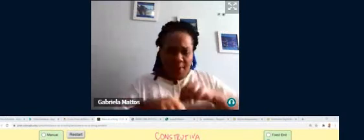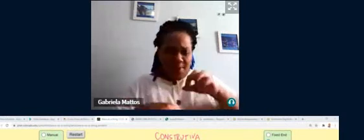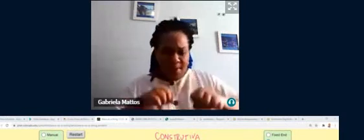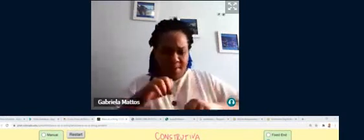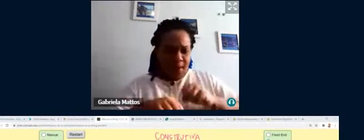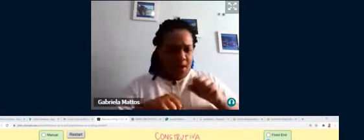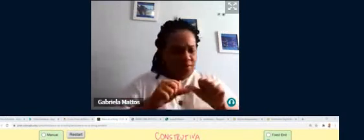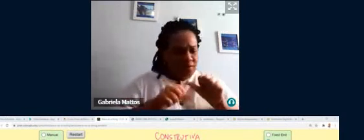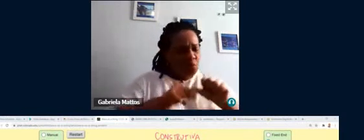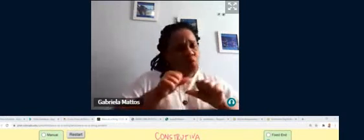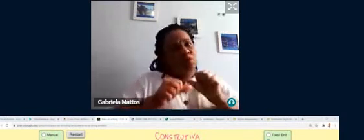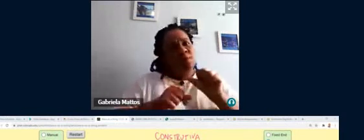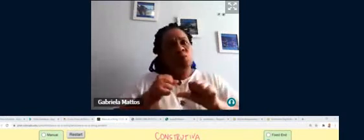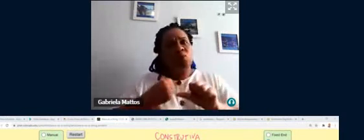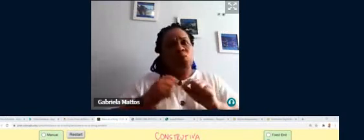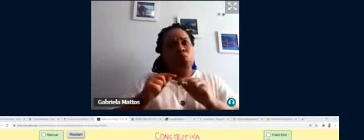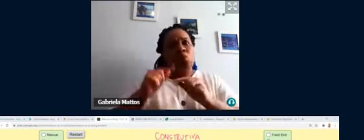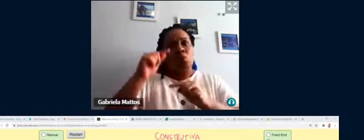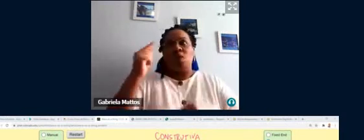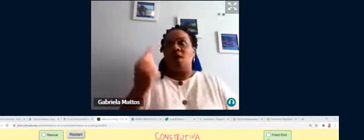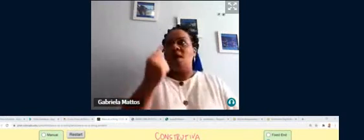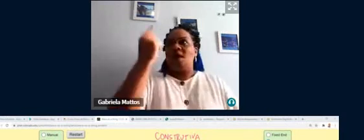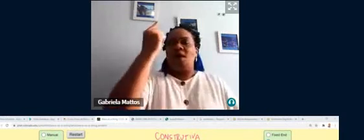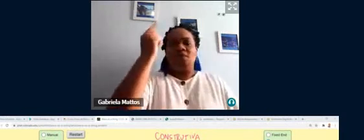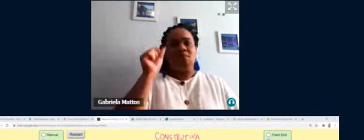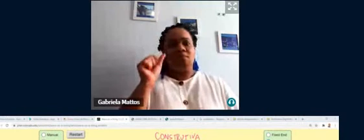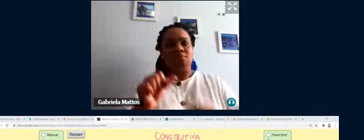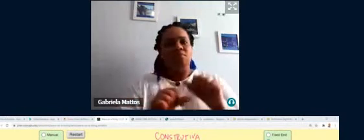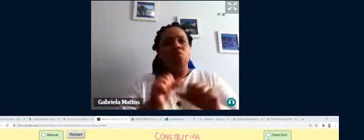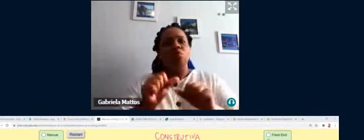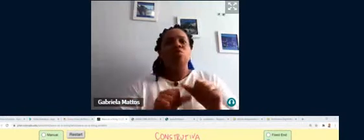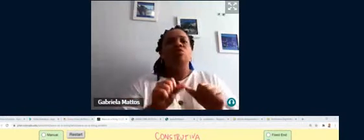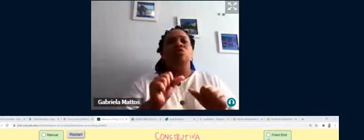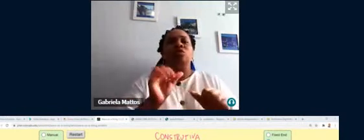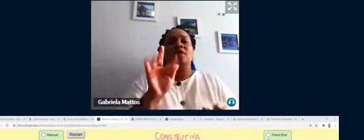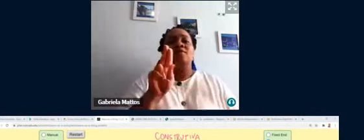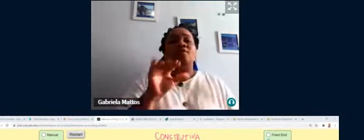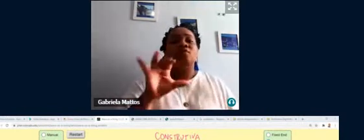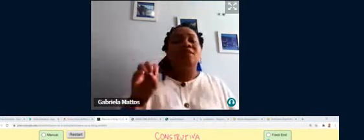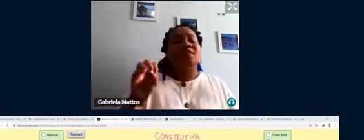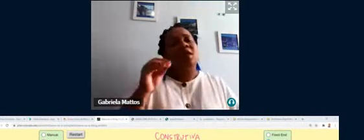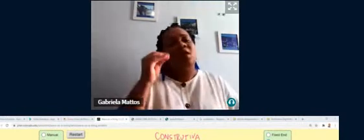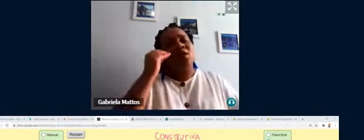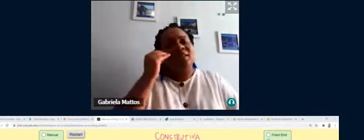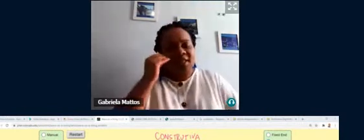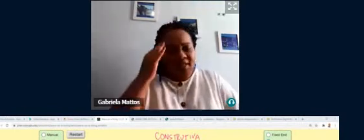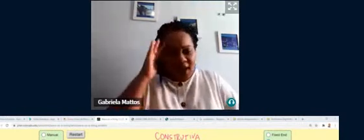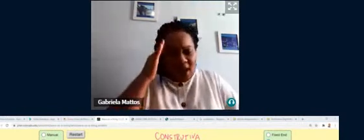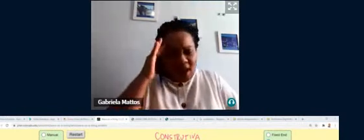altere a amplitude, altere o amortecimento, altere a tensão, tente compreender os